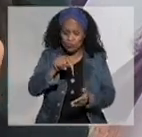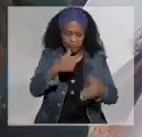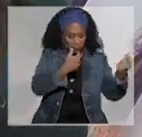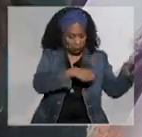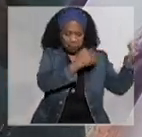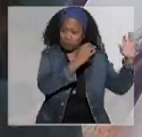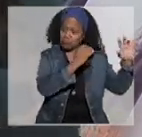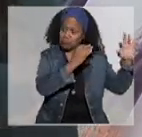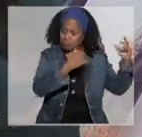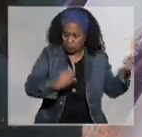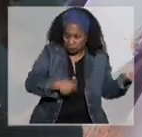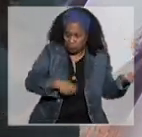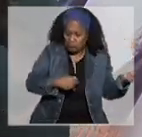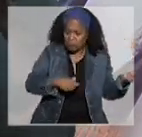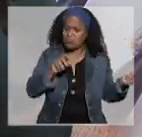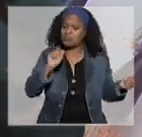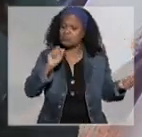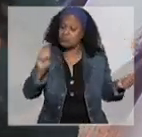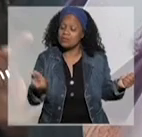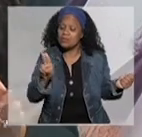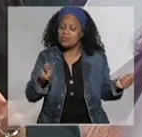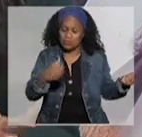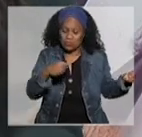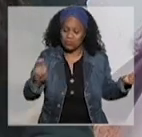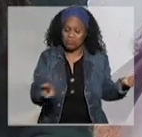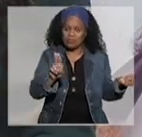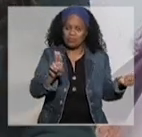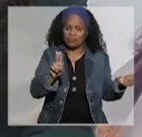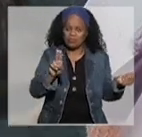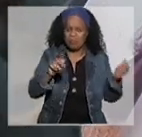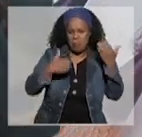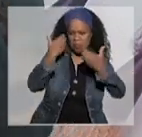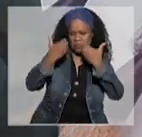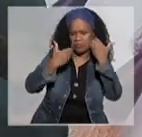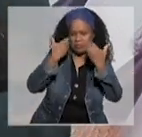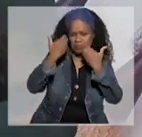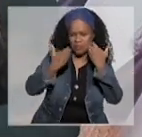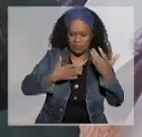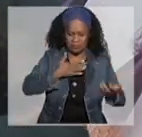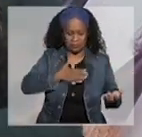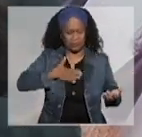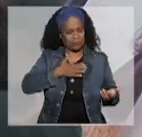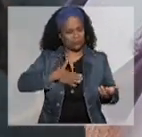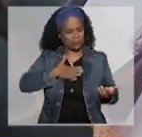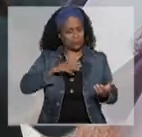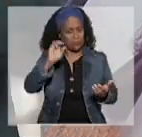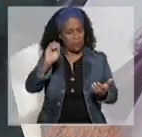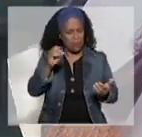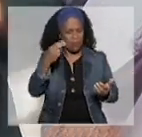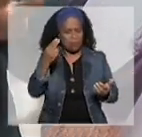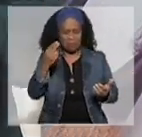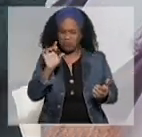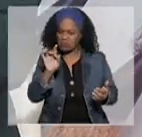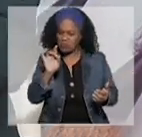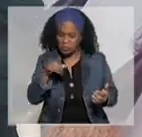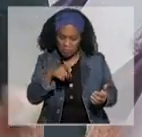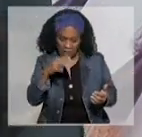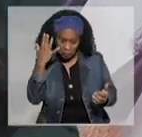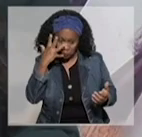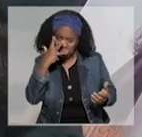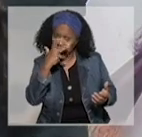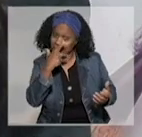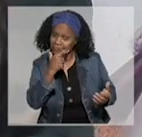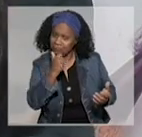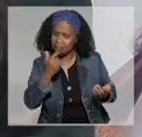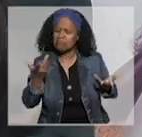escolher um instrumento? Como é que você vê? O que, que eles usam para escolher um instrumento? Alguma música que eles ouviram no instrumento? Ou o fato de achar um